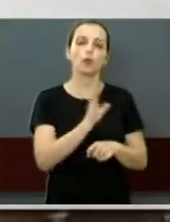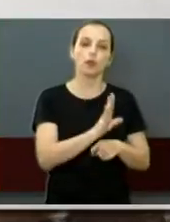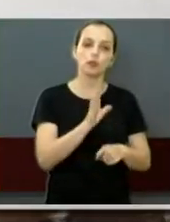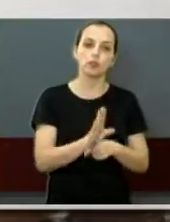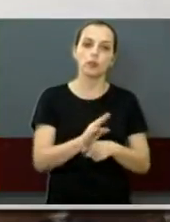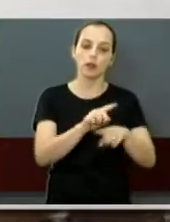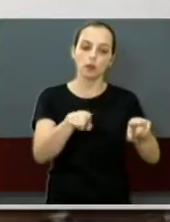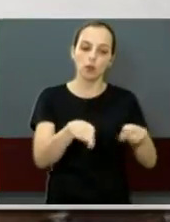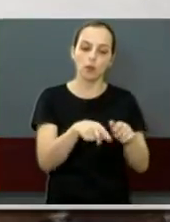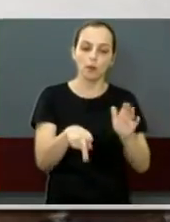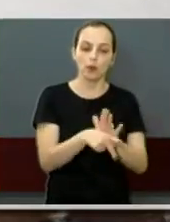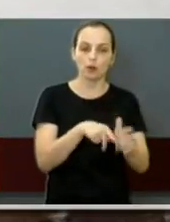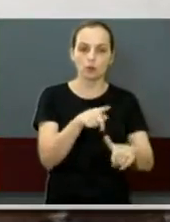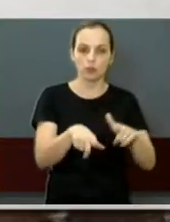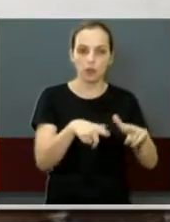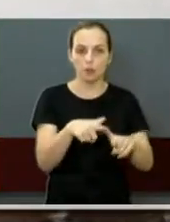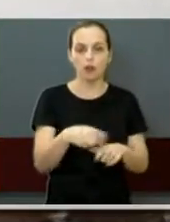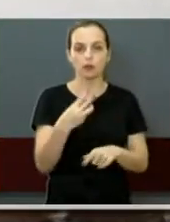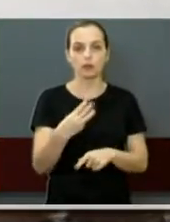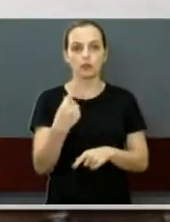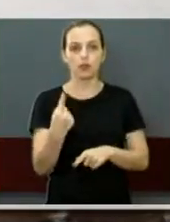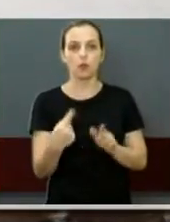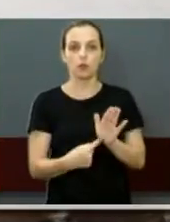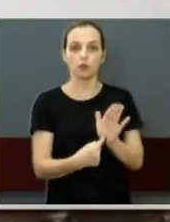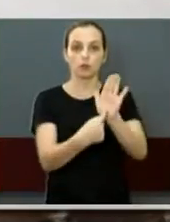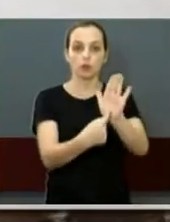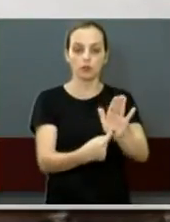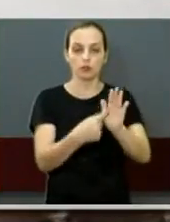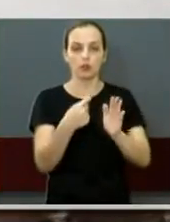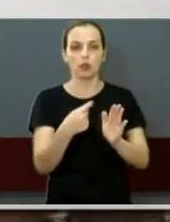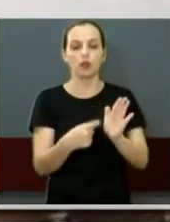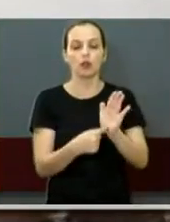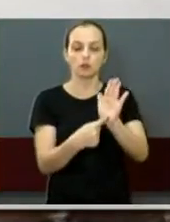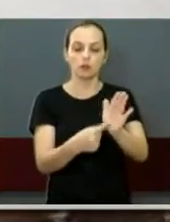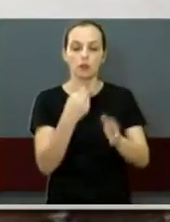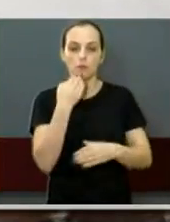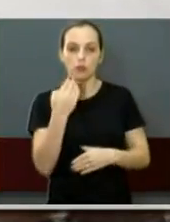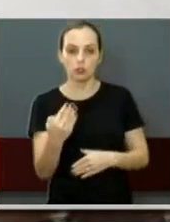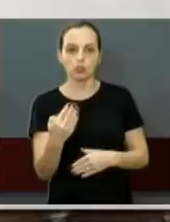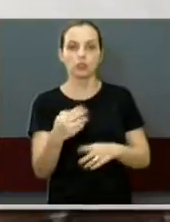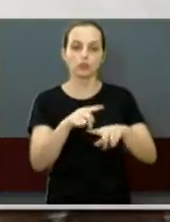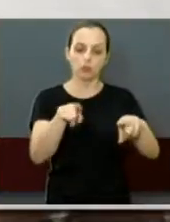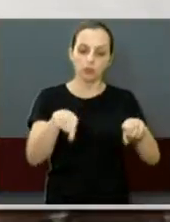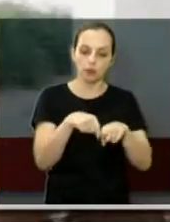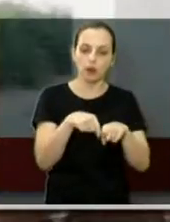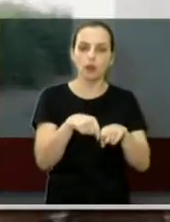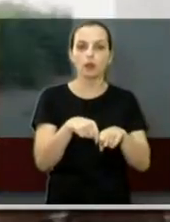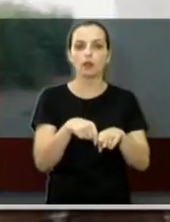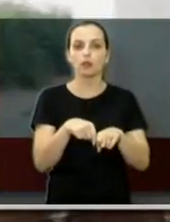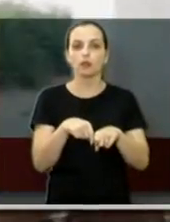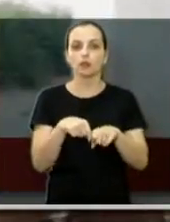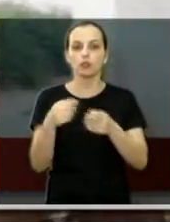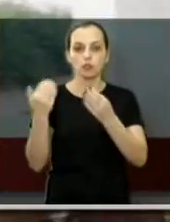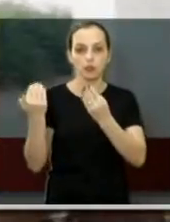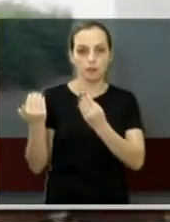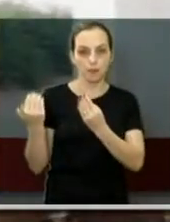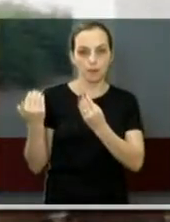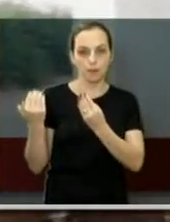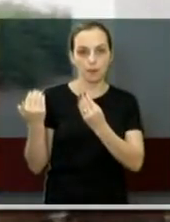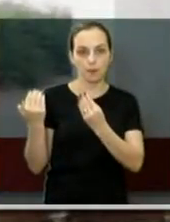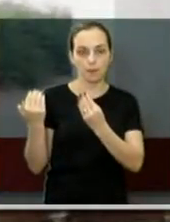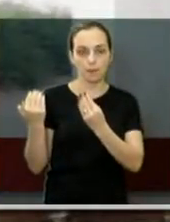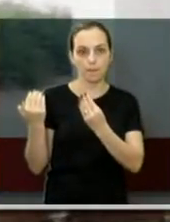favor. Também 31 indicações feitas pelo gabinete. O próximo slide vai mostrar para vocês uma indicação que nós